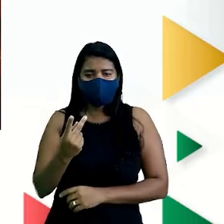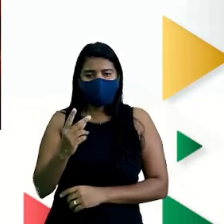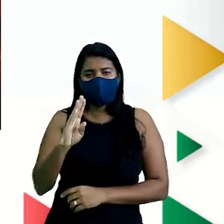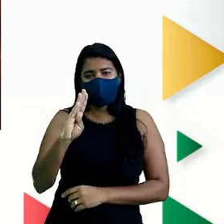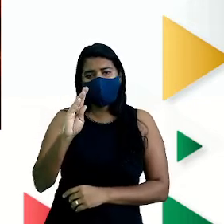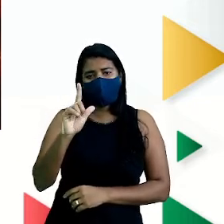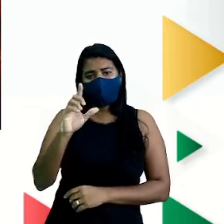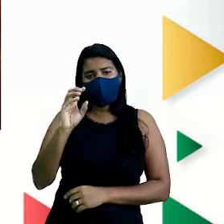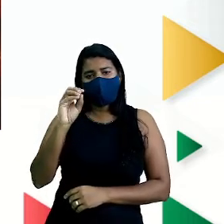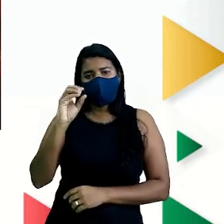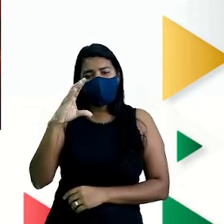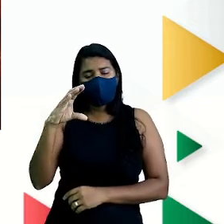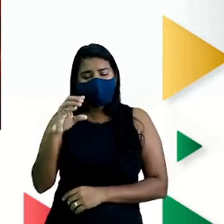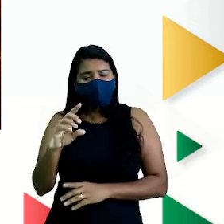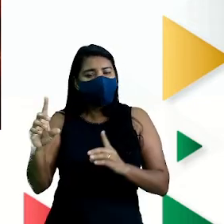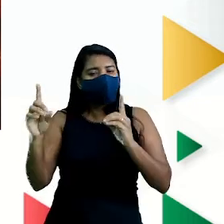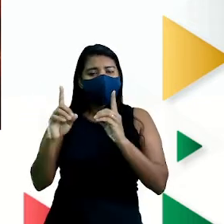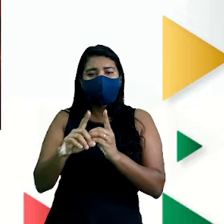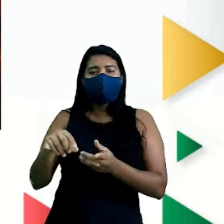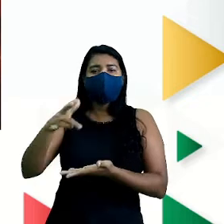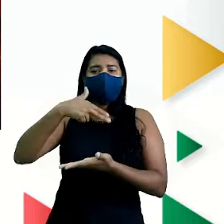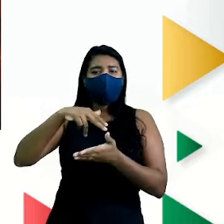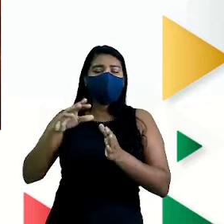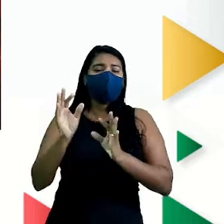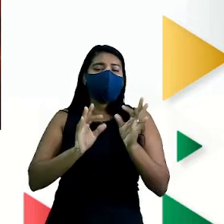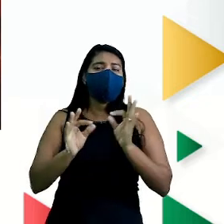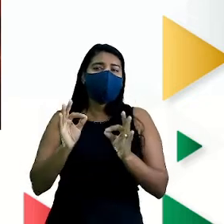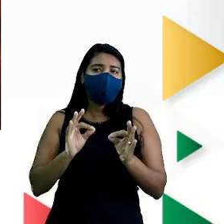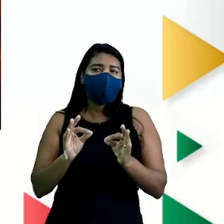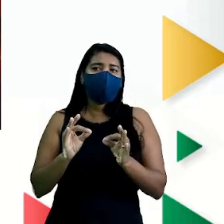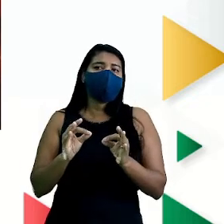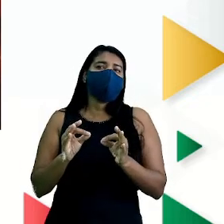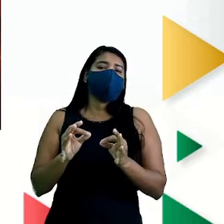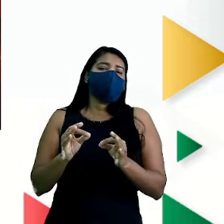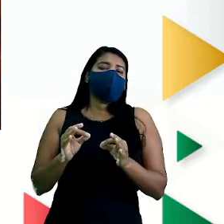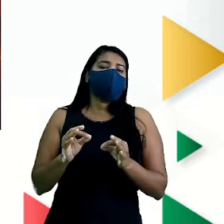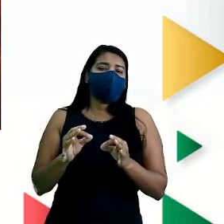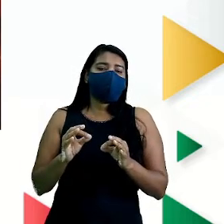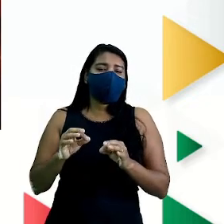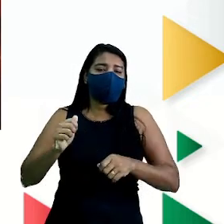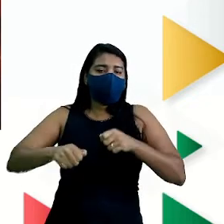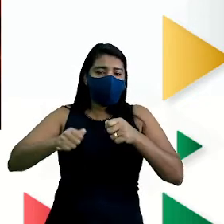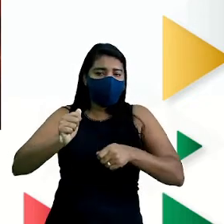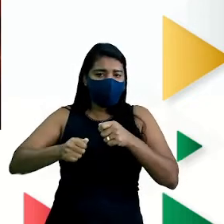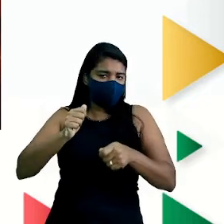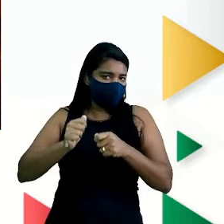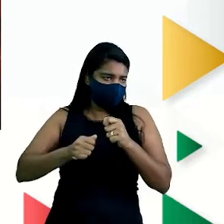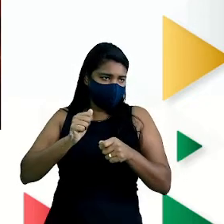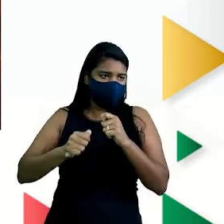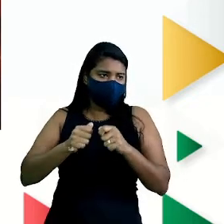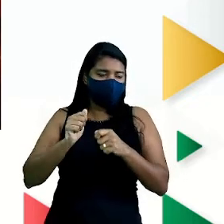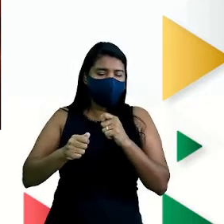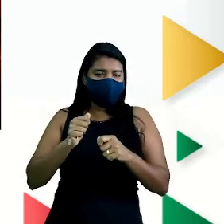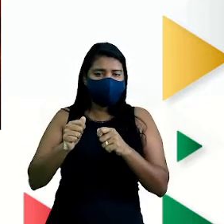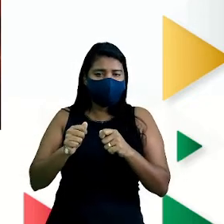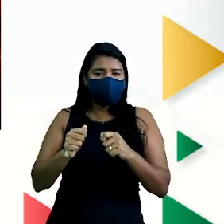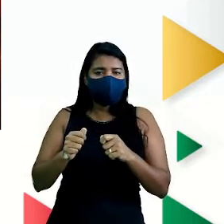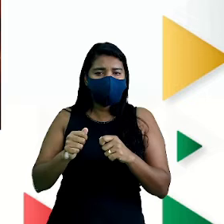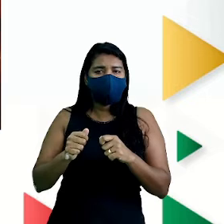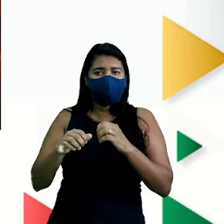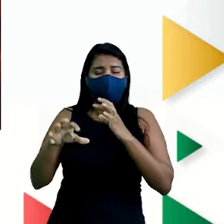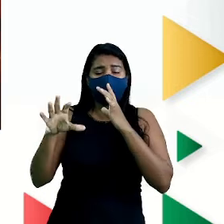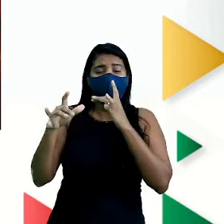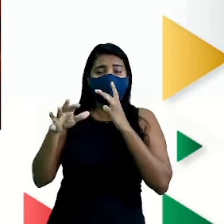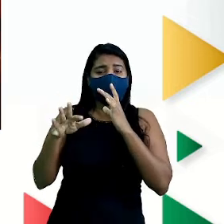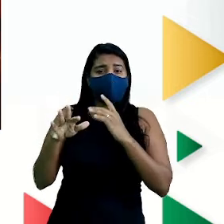o outro. Então, assim, esse frevo de abafo, justamente, eles vão tocar notas bem altas para abafar o som, que as pessoas que estão acompanhando seu